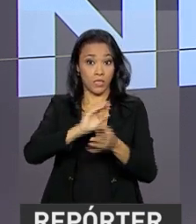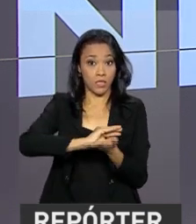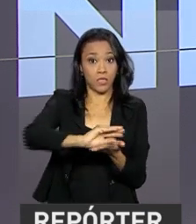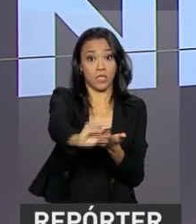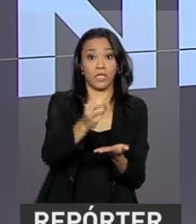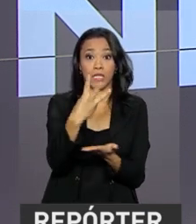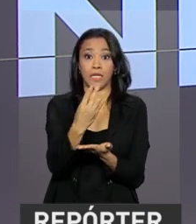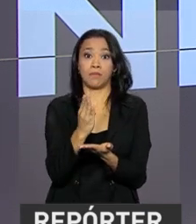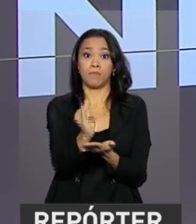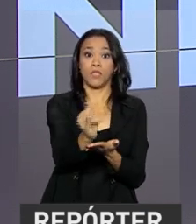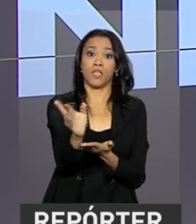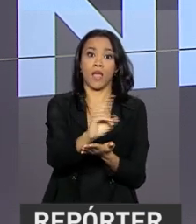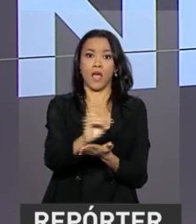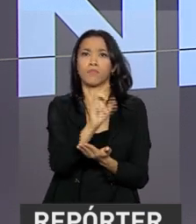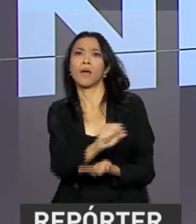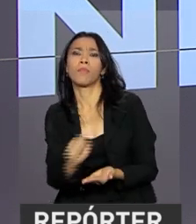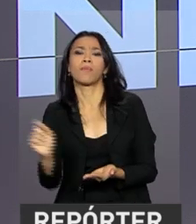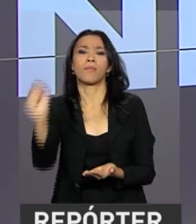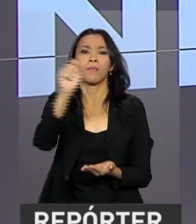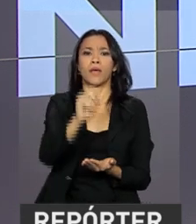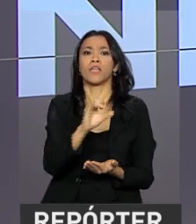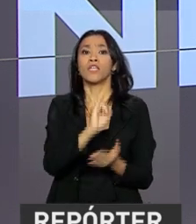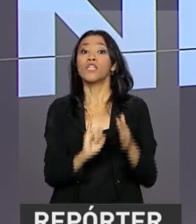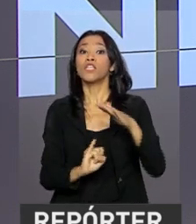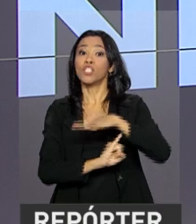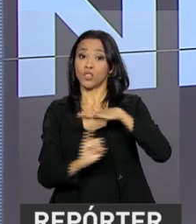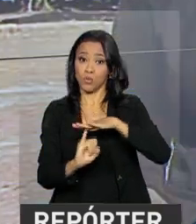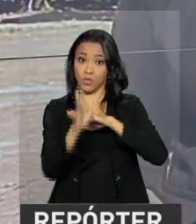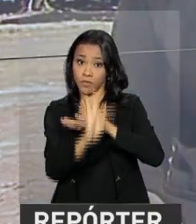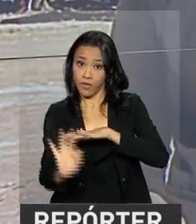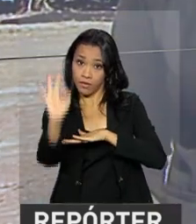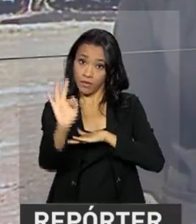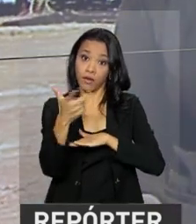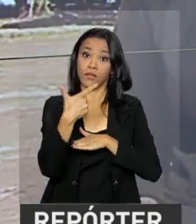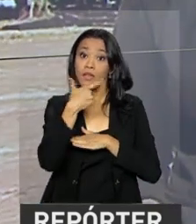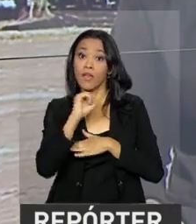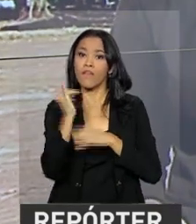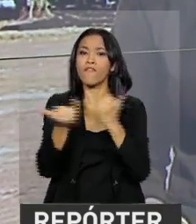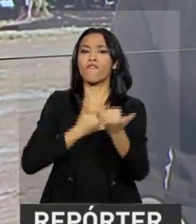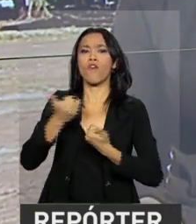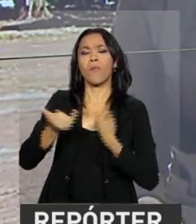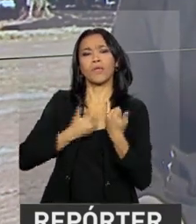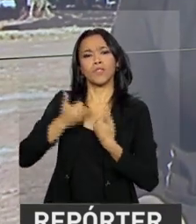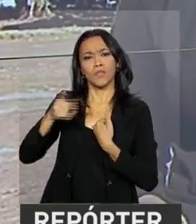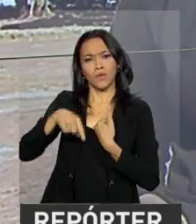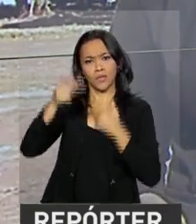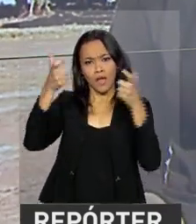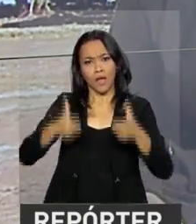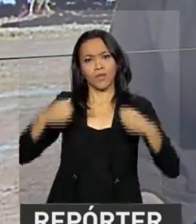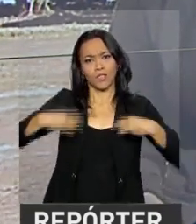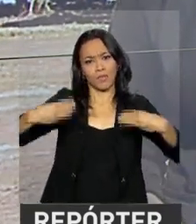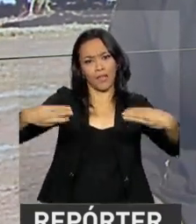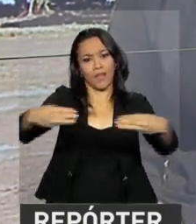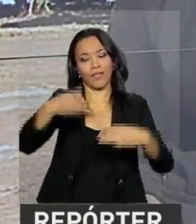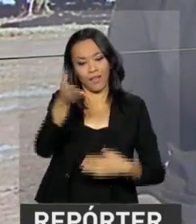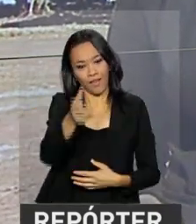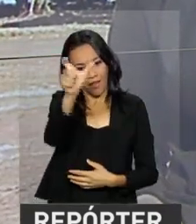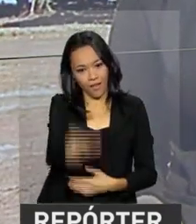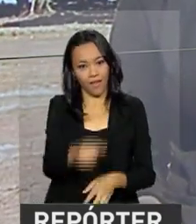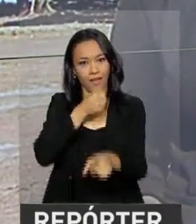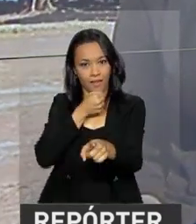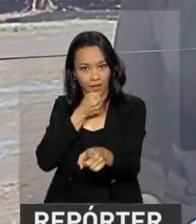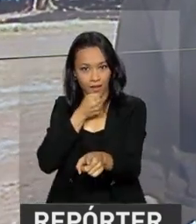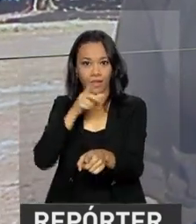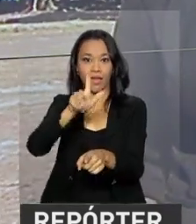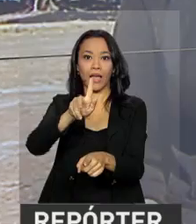de reais para instituições federais. Quem traz as informações ao vivo para a gente, direto da Esplanada dos Ministérios, é Gabriela Noronha.